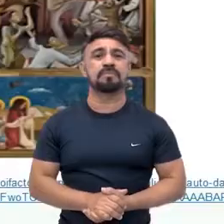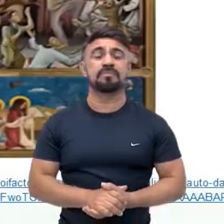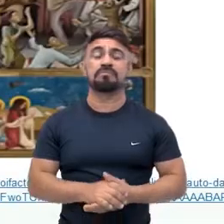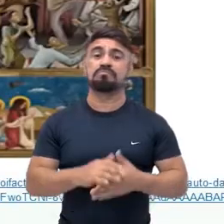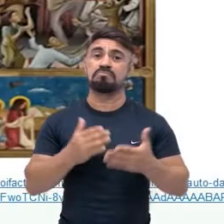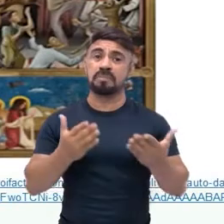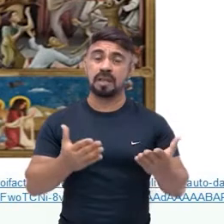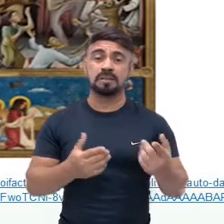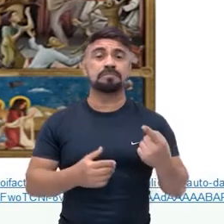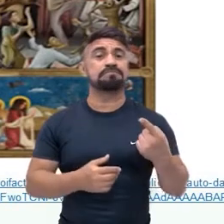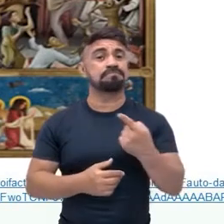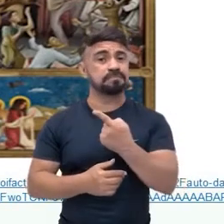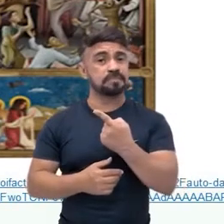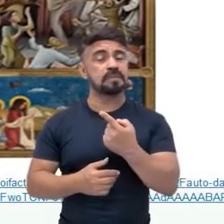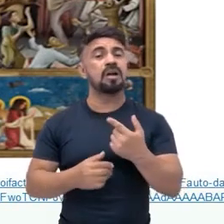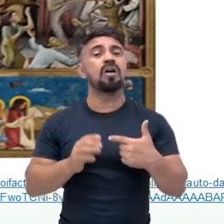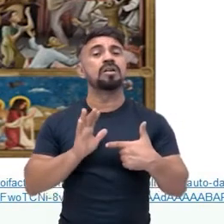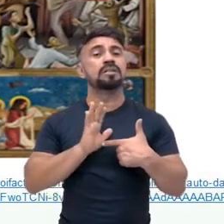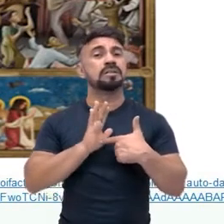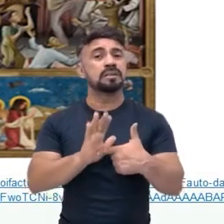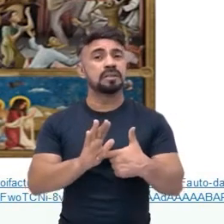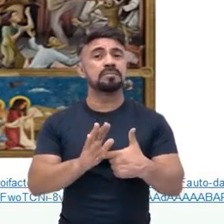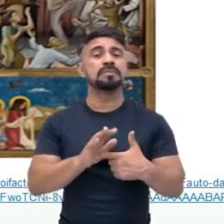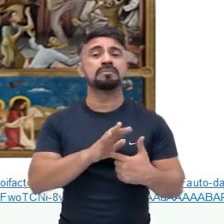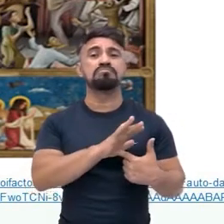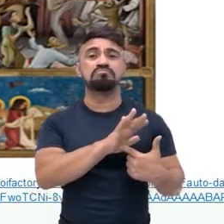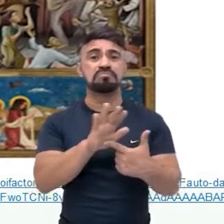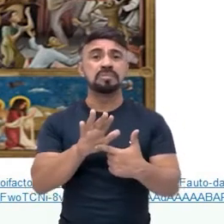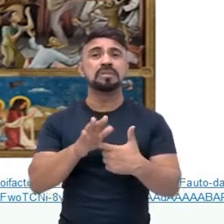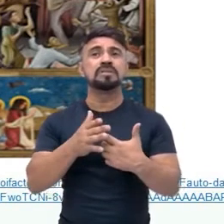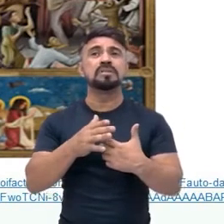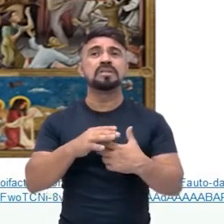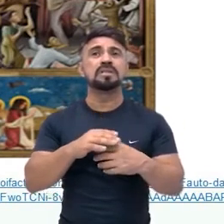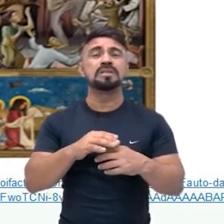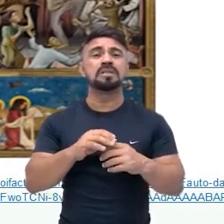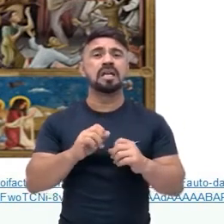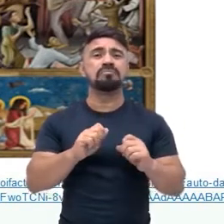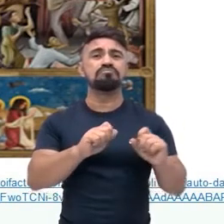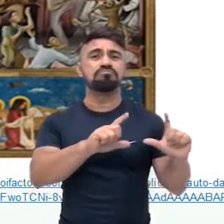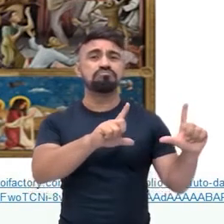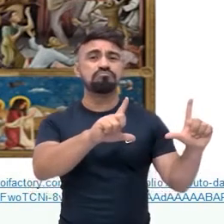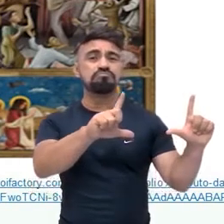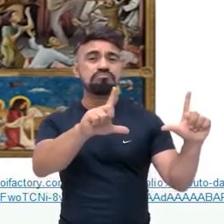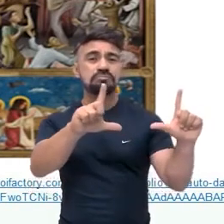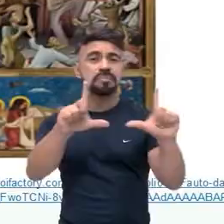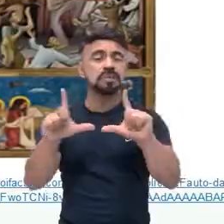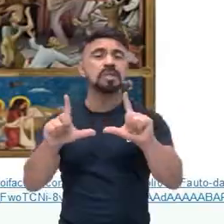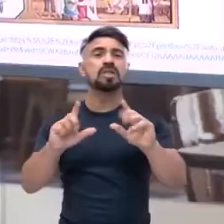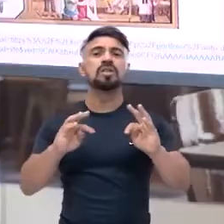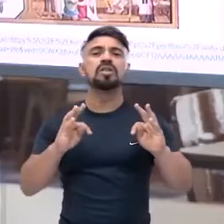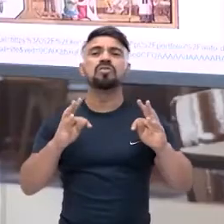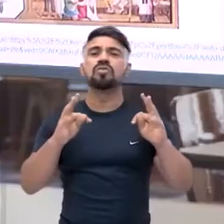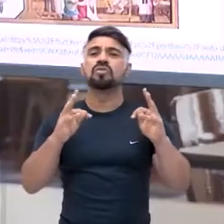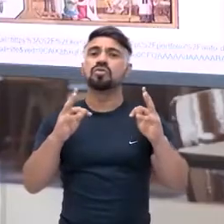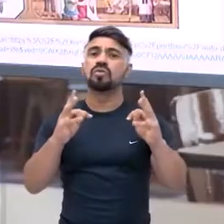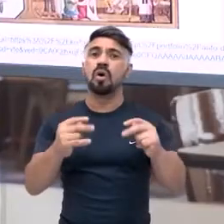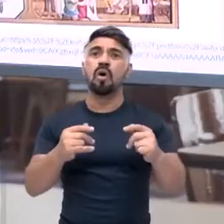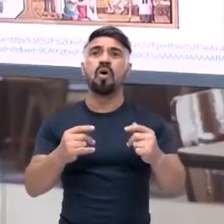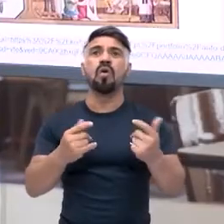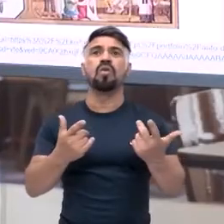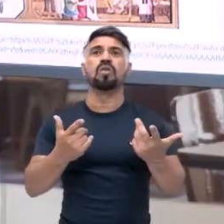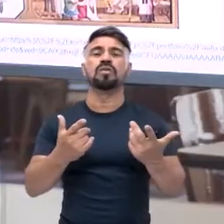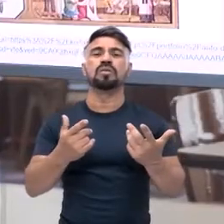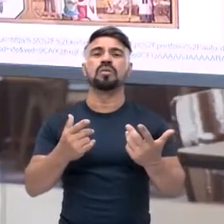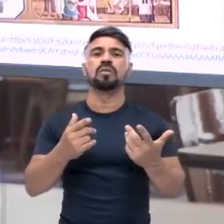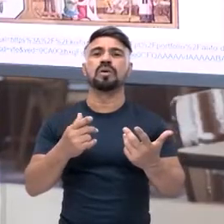E aqui, meus queridos, nós trouxemos para vocês um panorama, na verdade, de toda